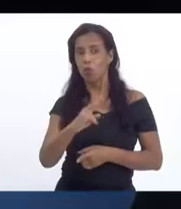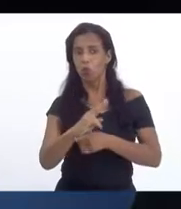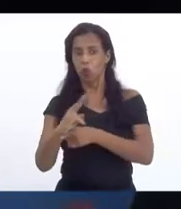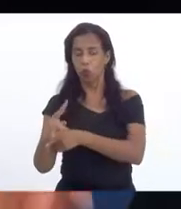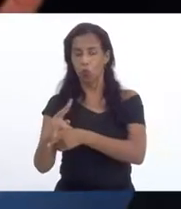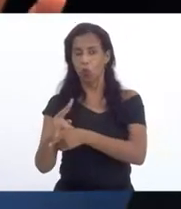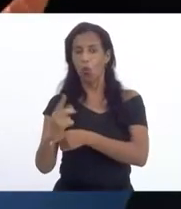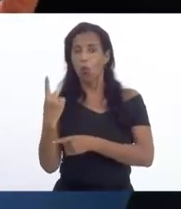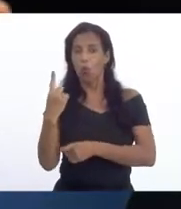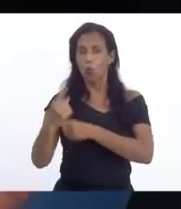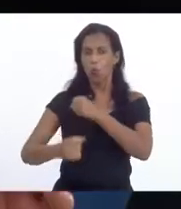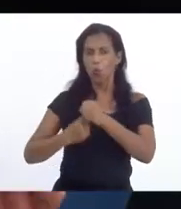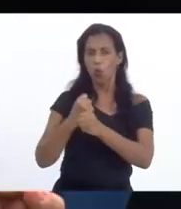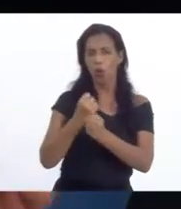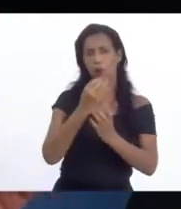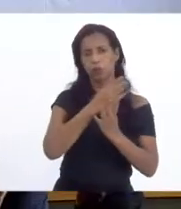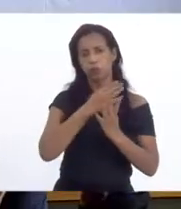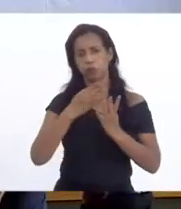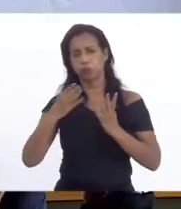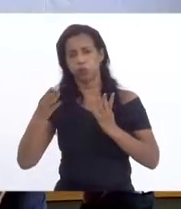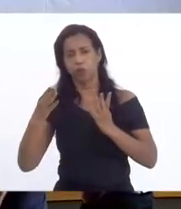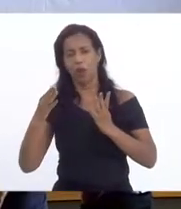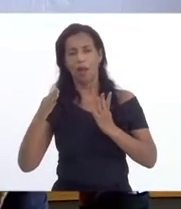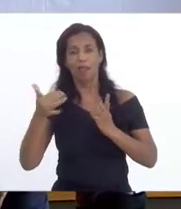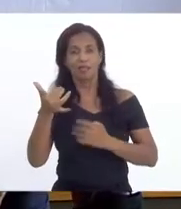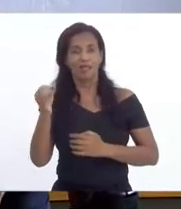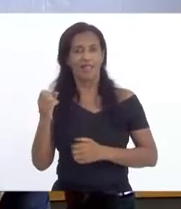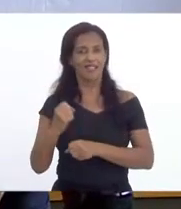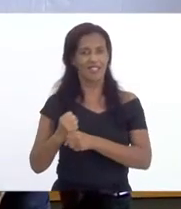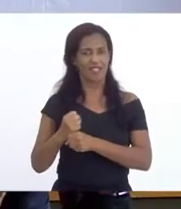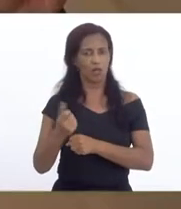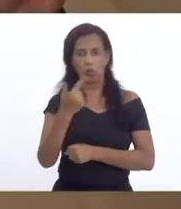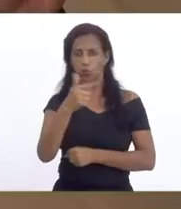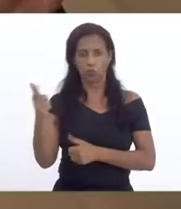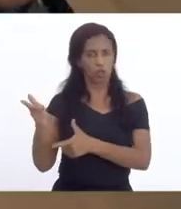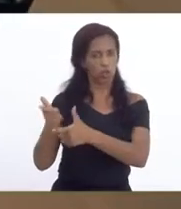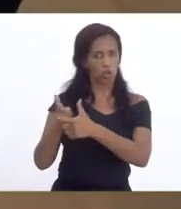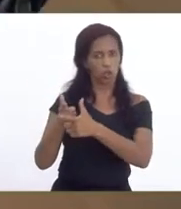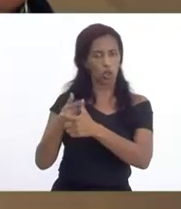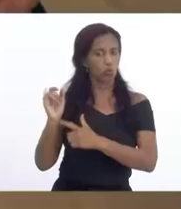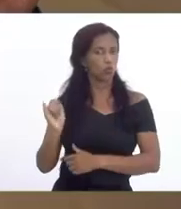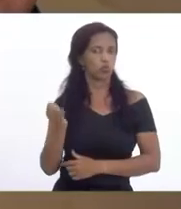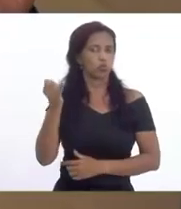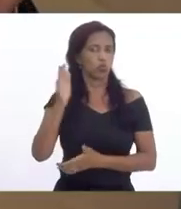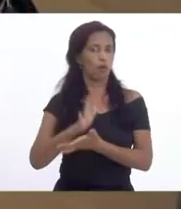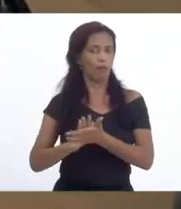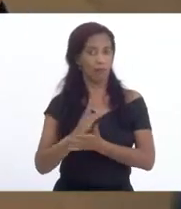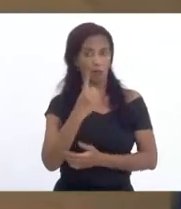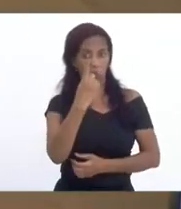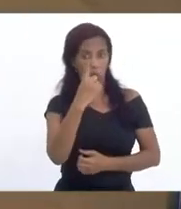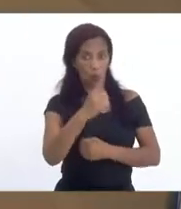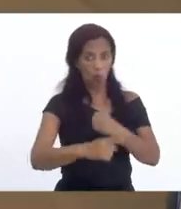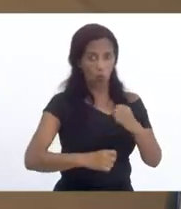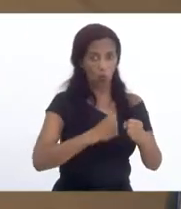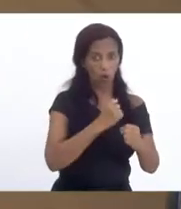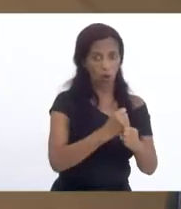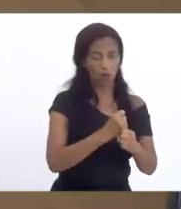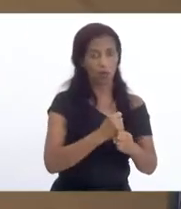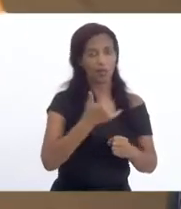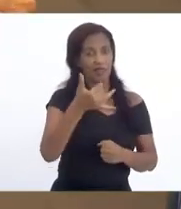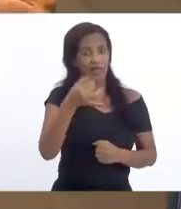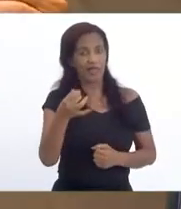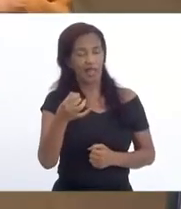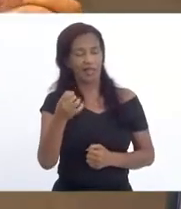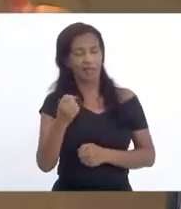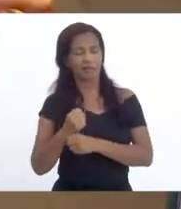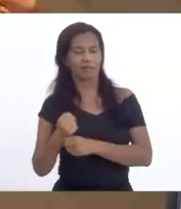de carência e 10 anos para pagar sem juros. Um ano de carência e 10 anos para pagar.